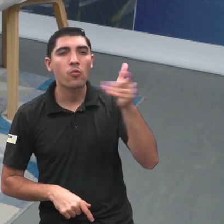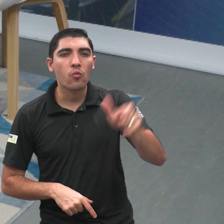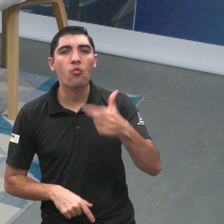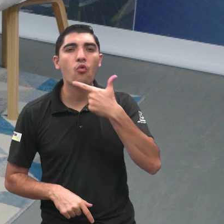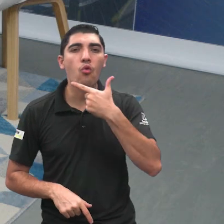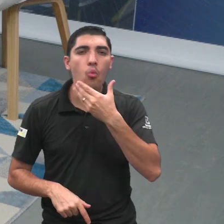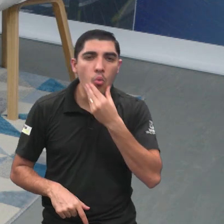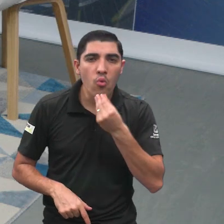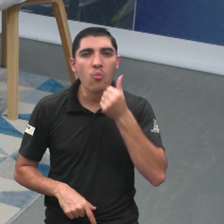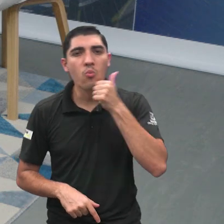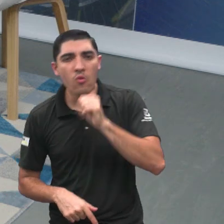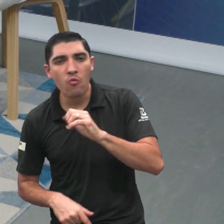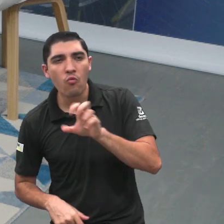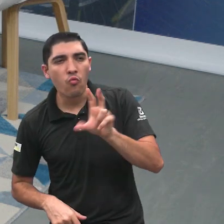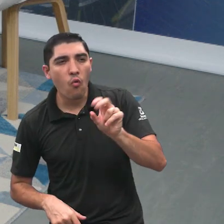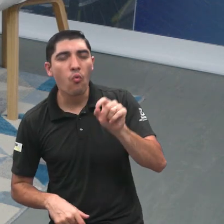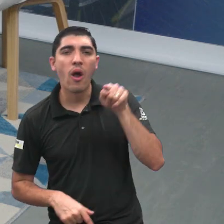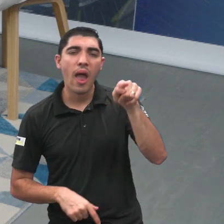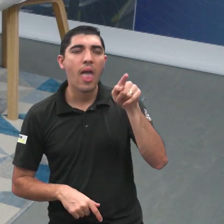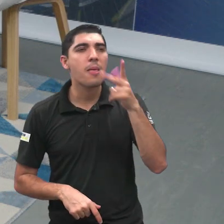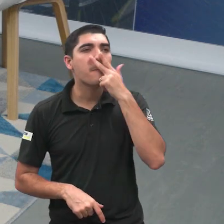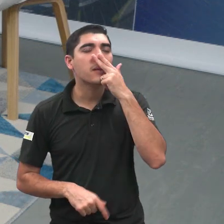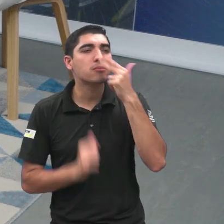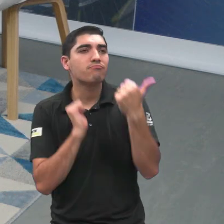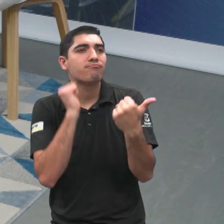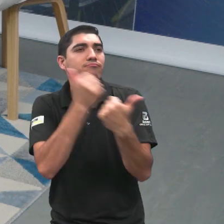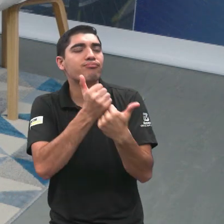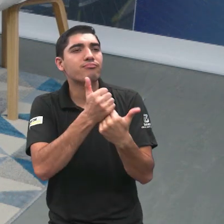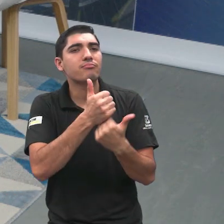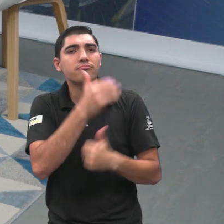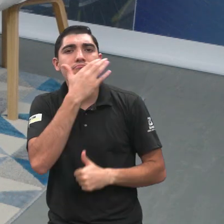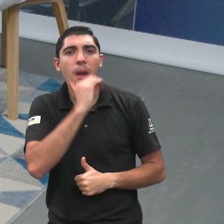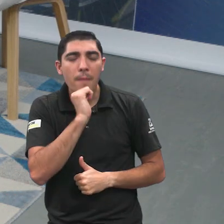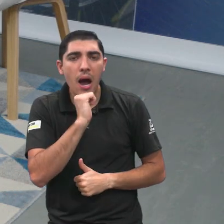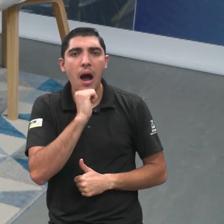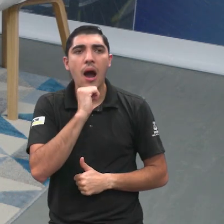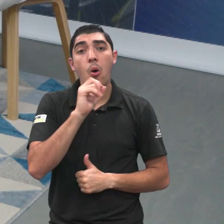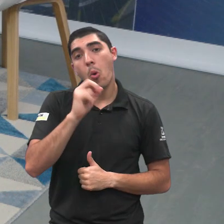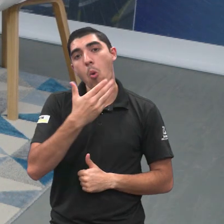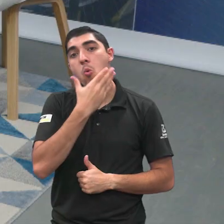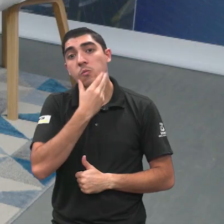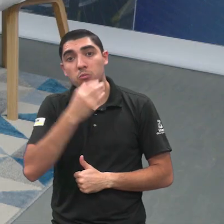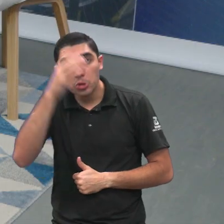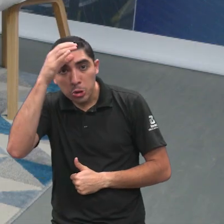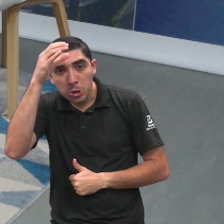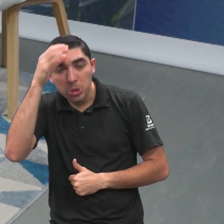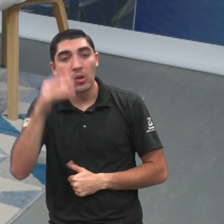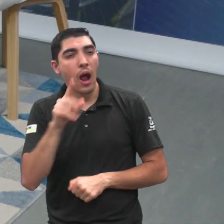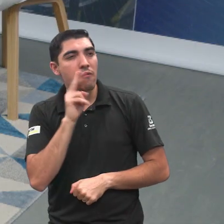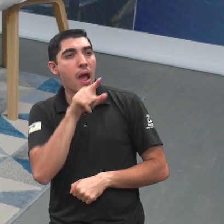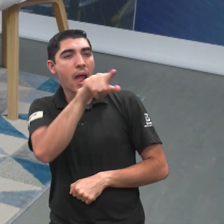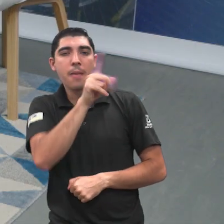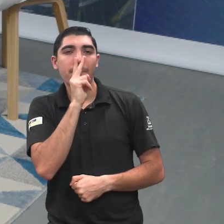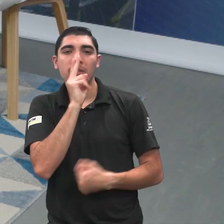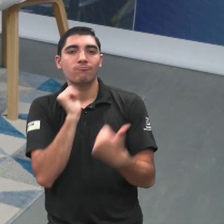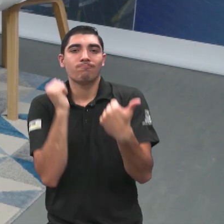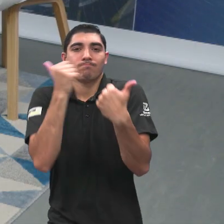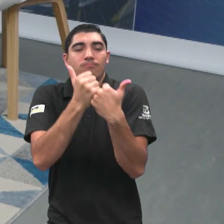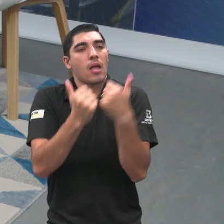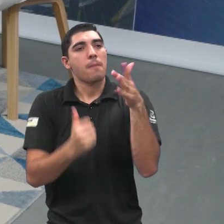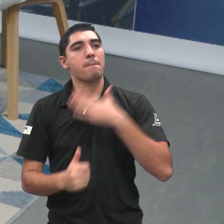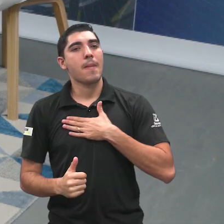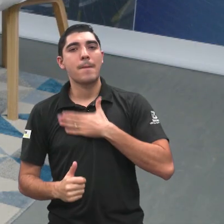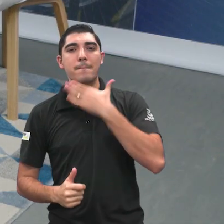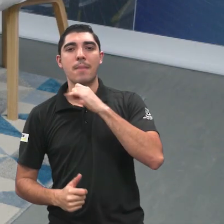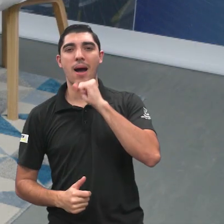paterna, né? Sim. Um tio, né, assim, seja um homem ali, é aquela pessoa que ela vai ver como aquela presença paterna que não